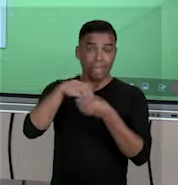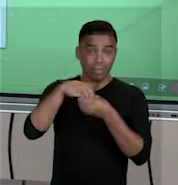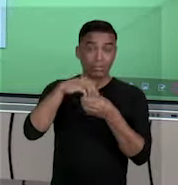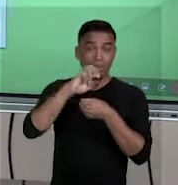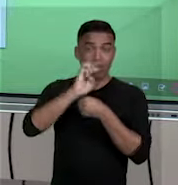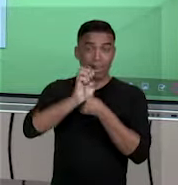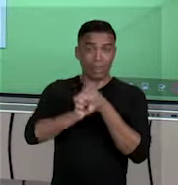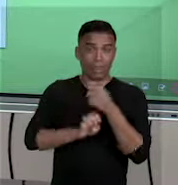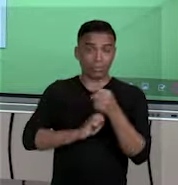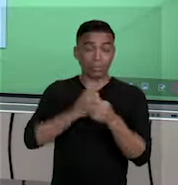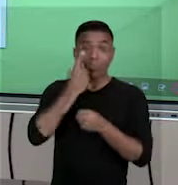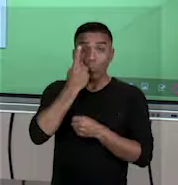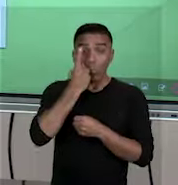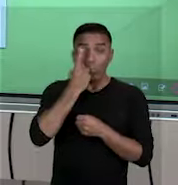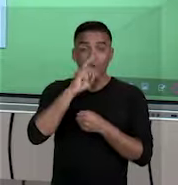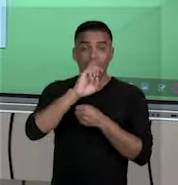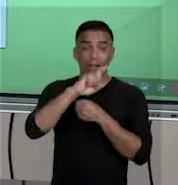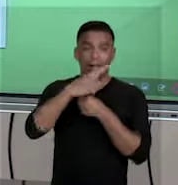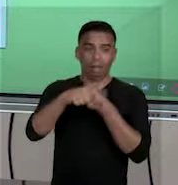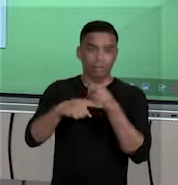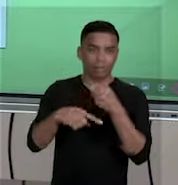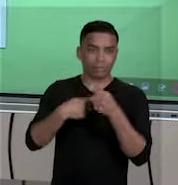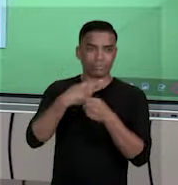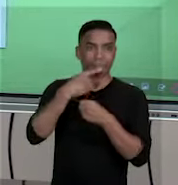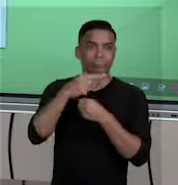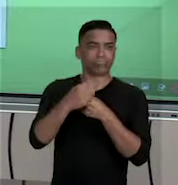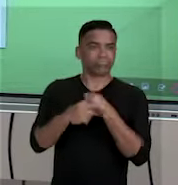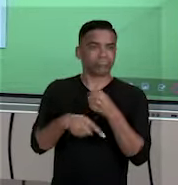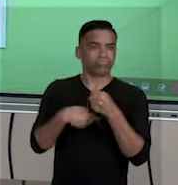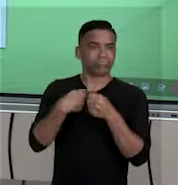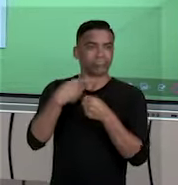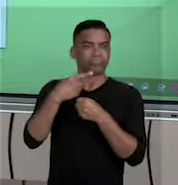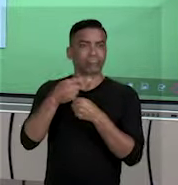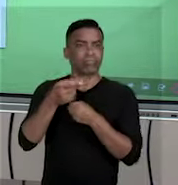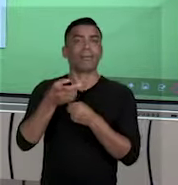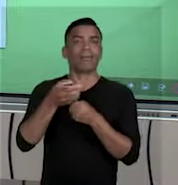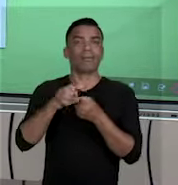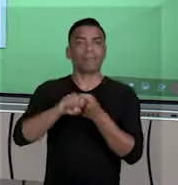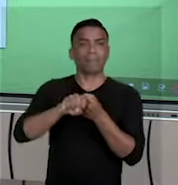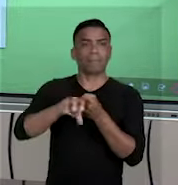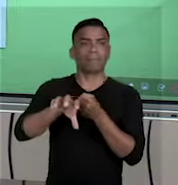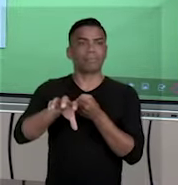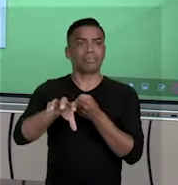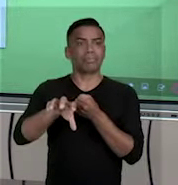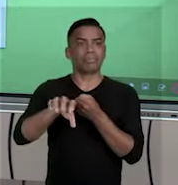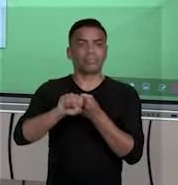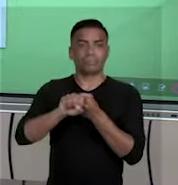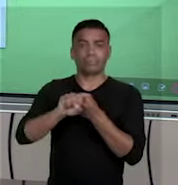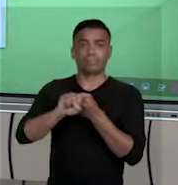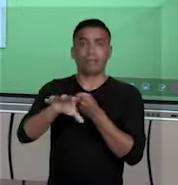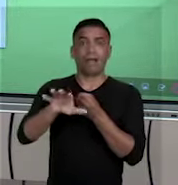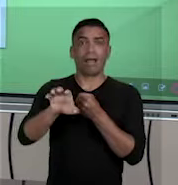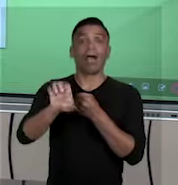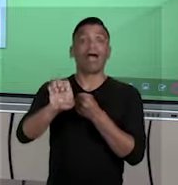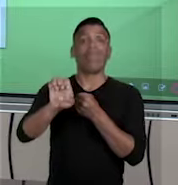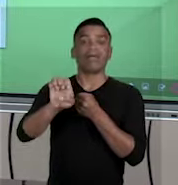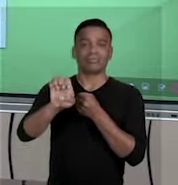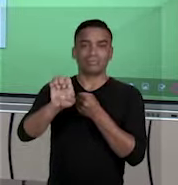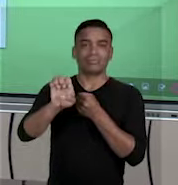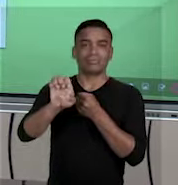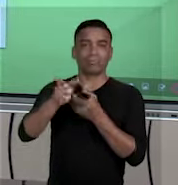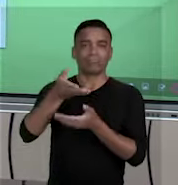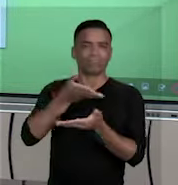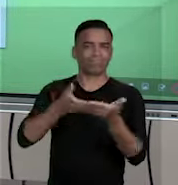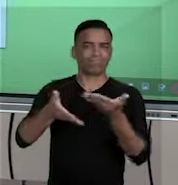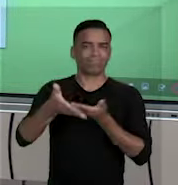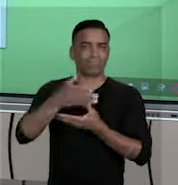como se um átomo tivesse ele transfere literalmente um elétron para o outro. E essa